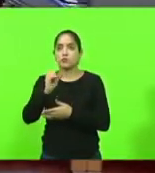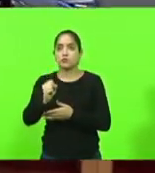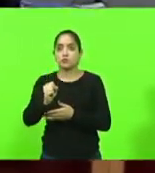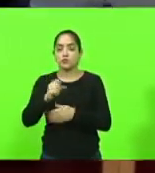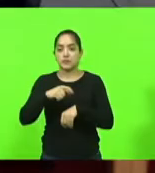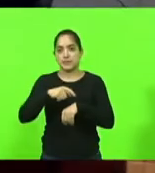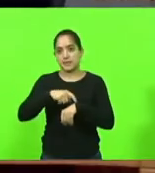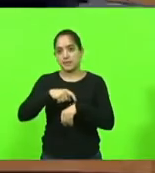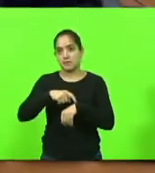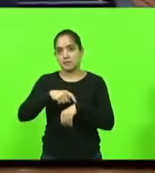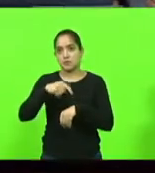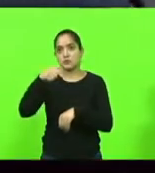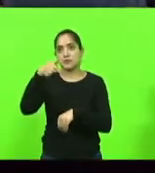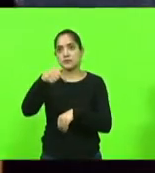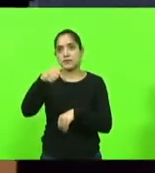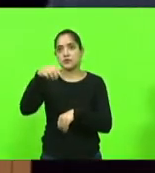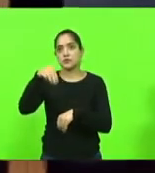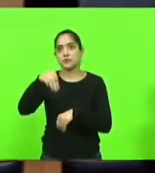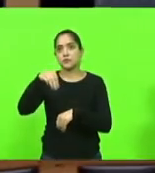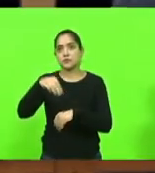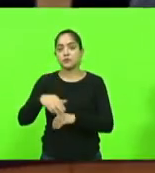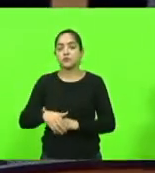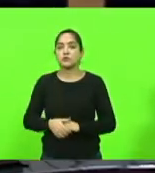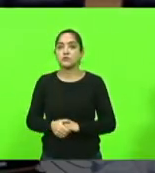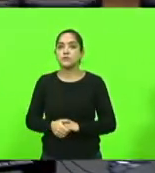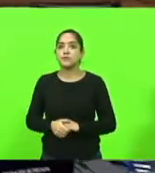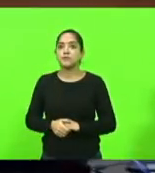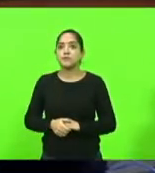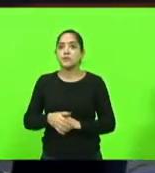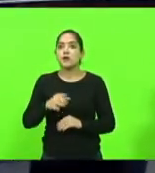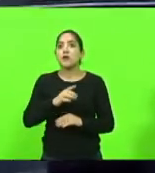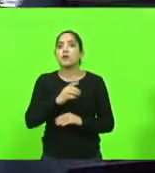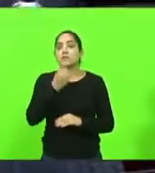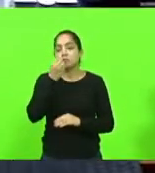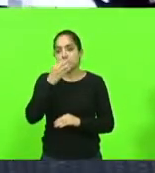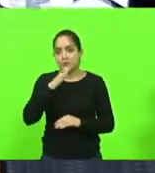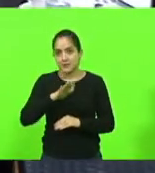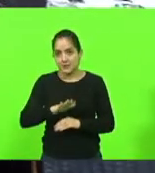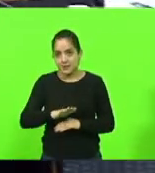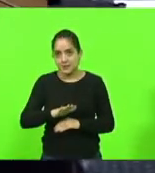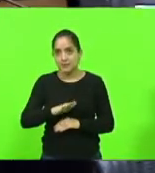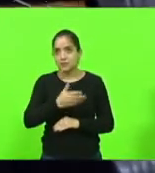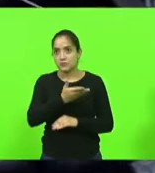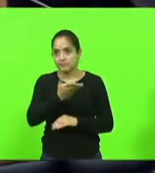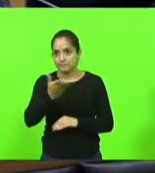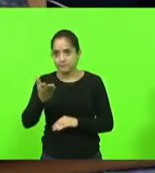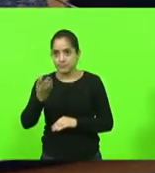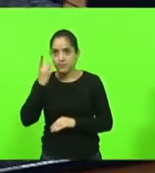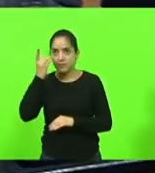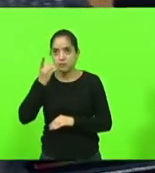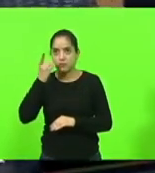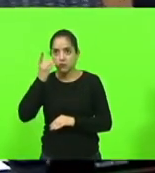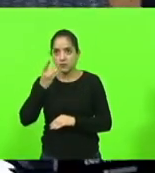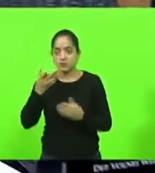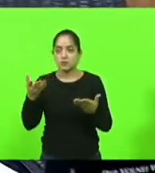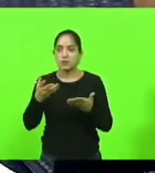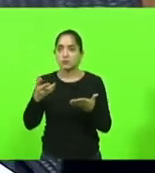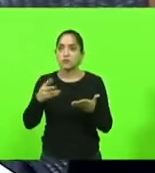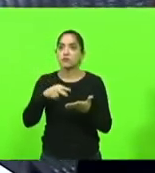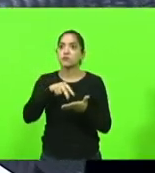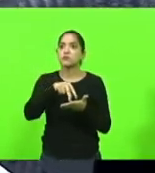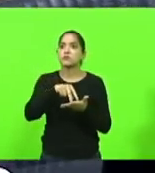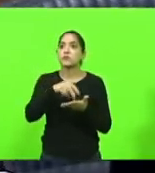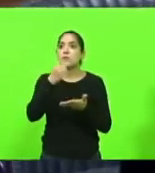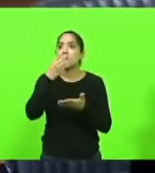terá 7 minutos, deputado Bruno. Boa tarde, senhores deputados, boa tarde a todos que nos assistem. Eu trago uma boa